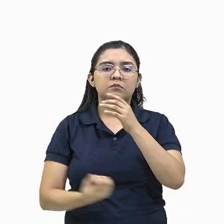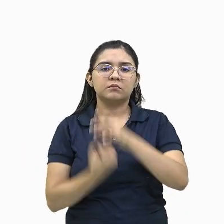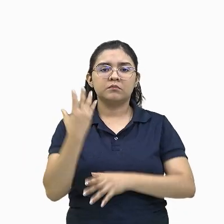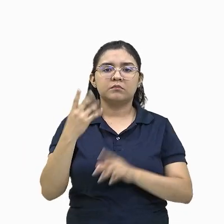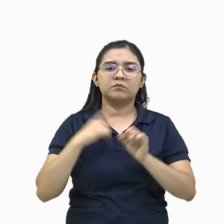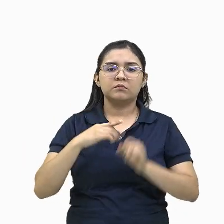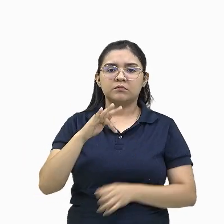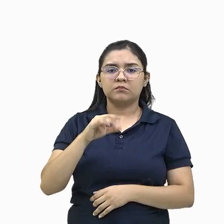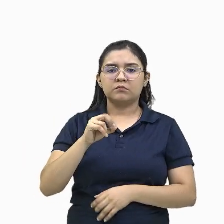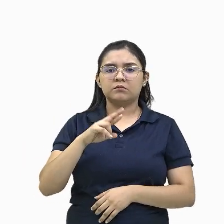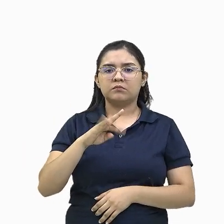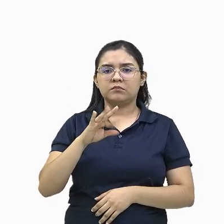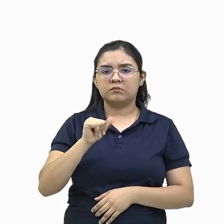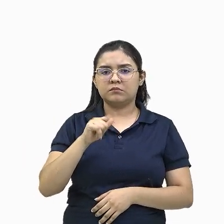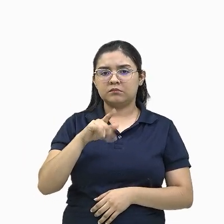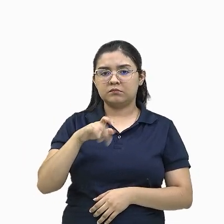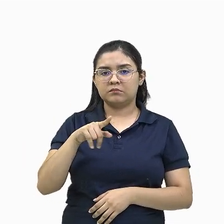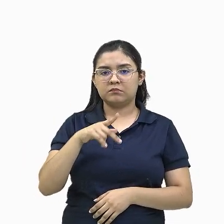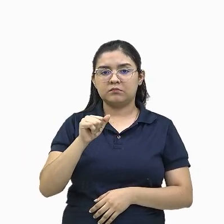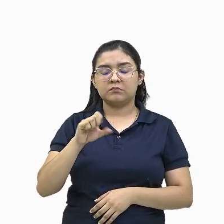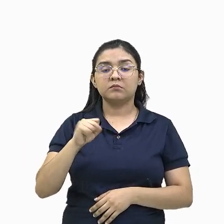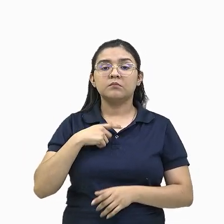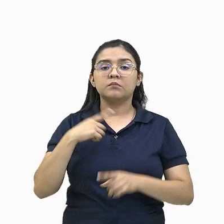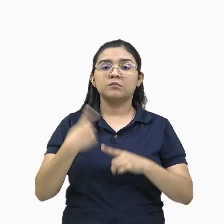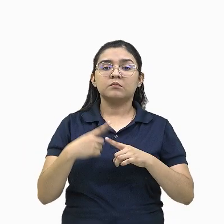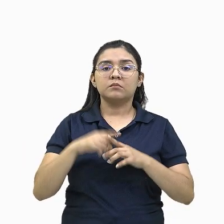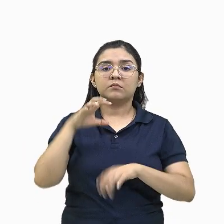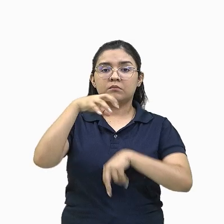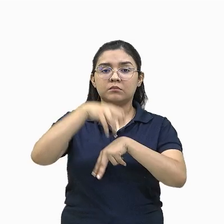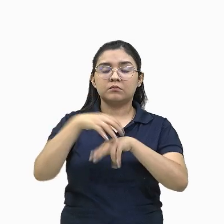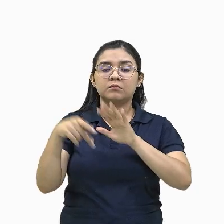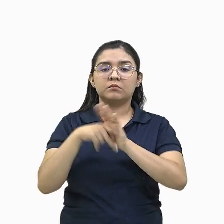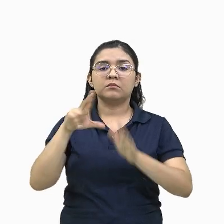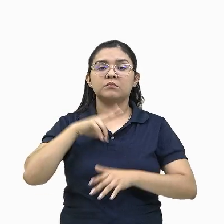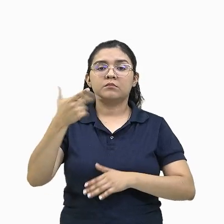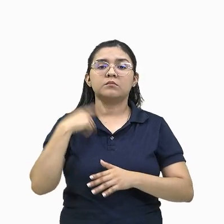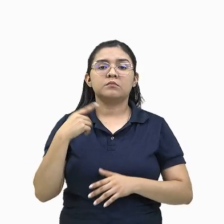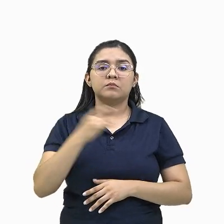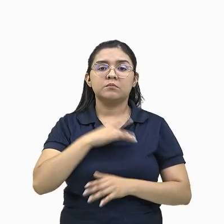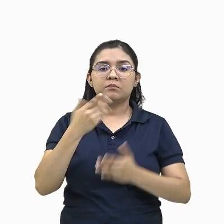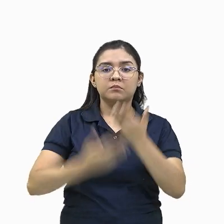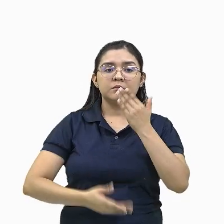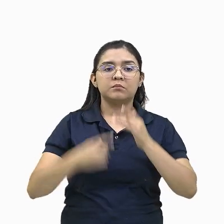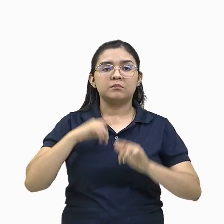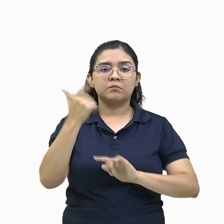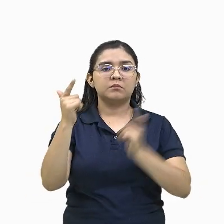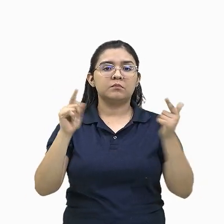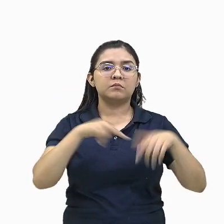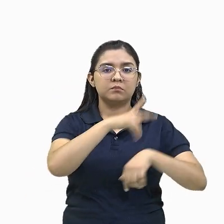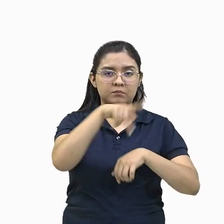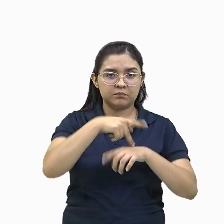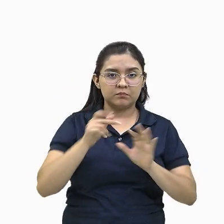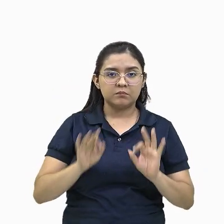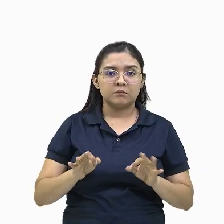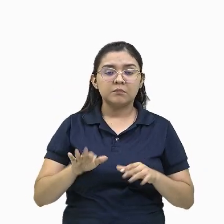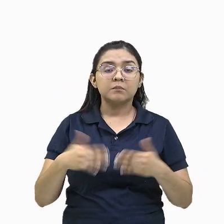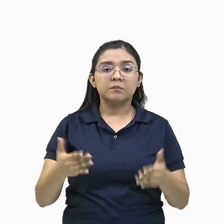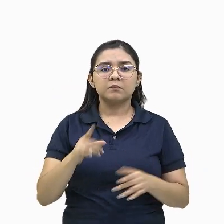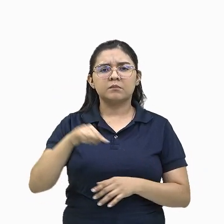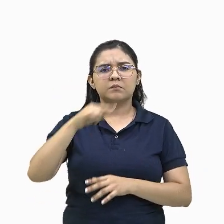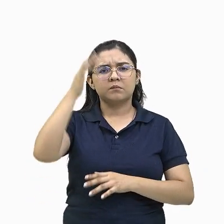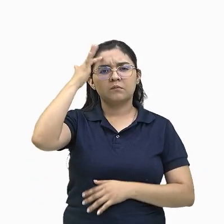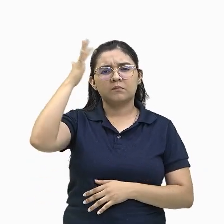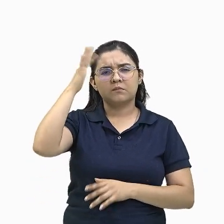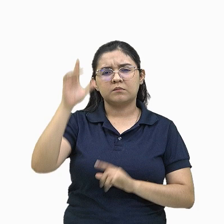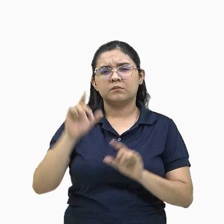Por quê? Porque nesse momento a coroa portuguesa tinha medo de perder suas possessões para outras nações. Então você imagina que